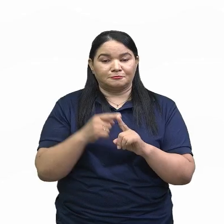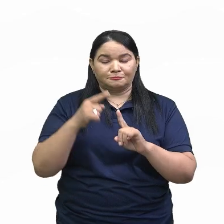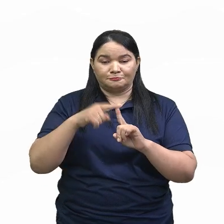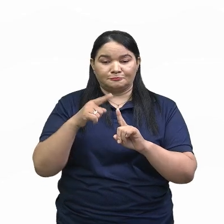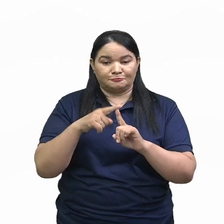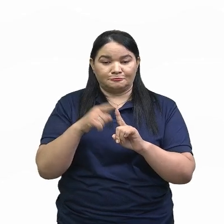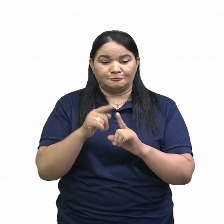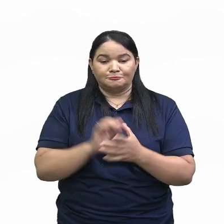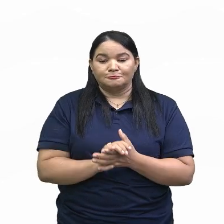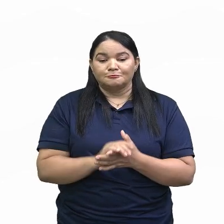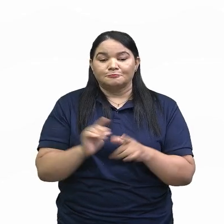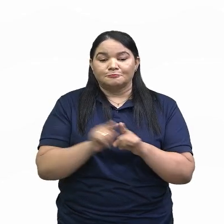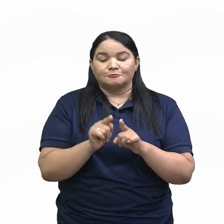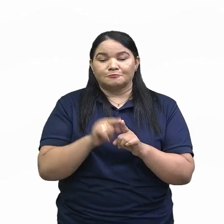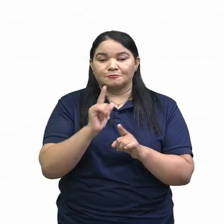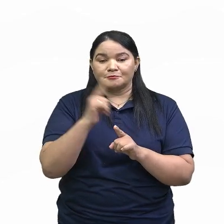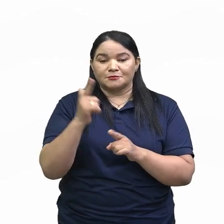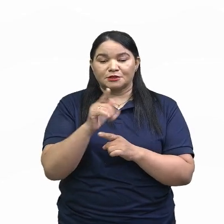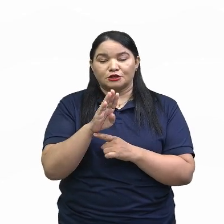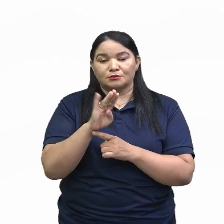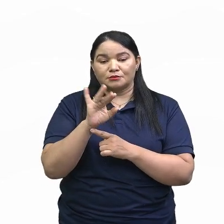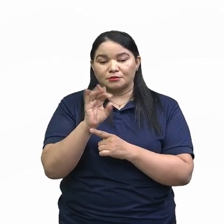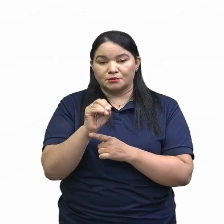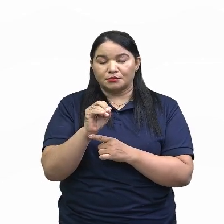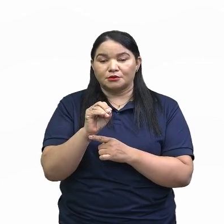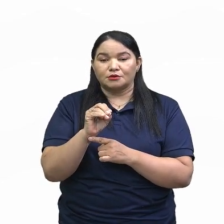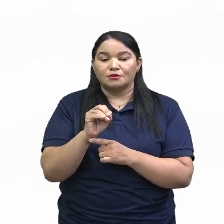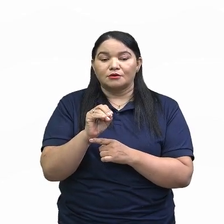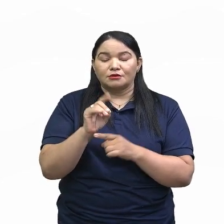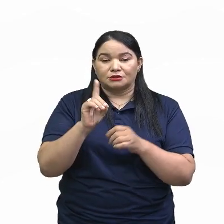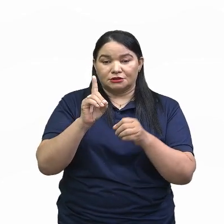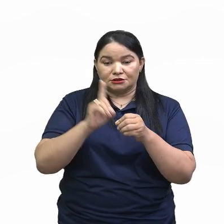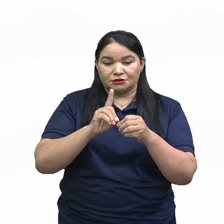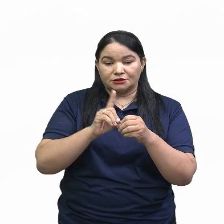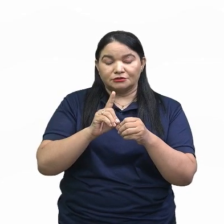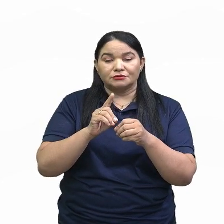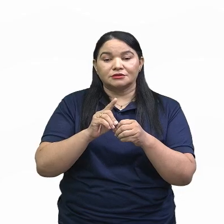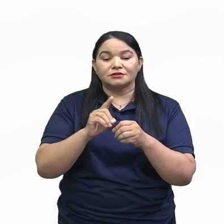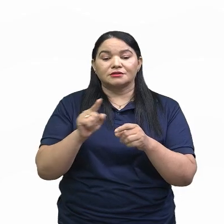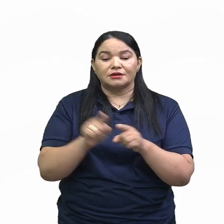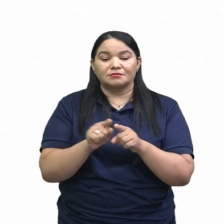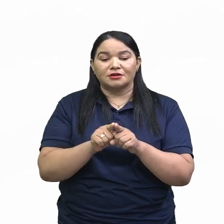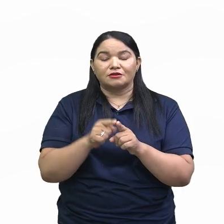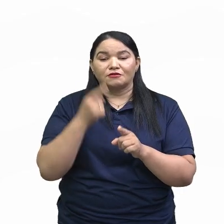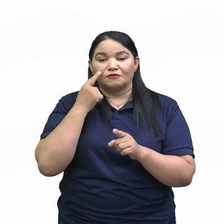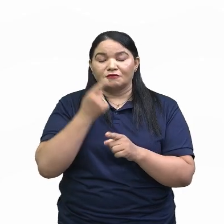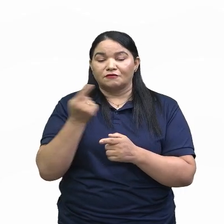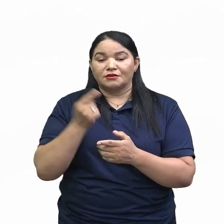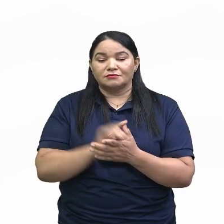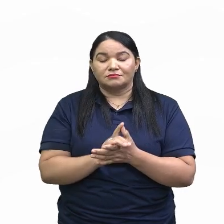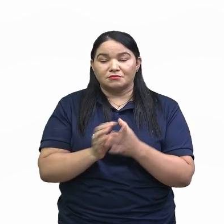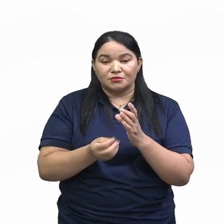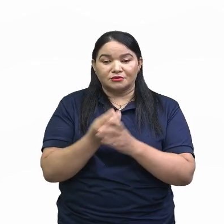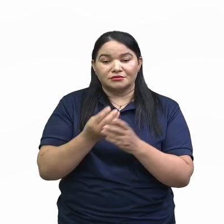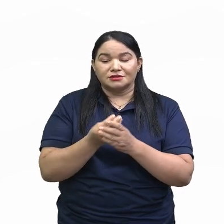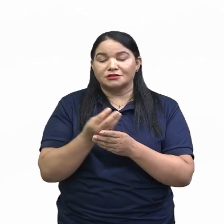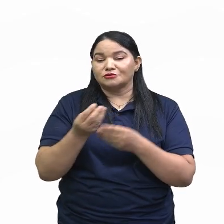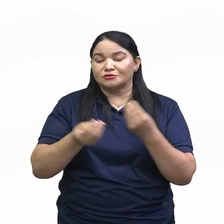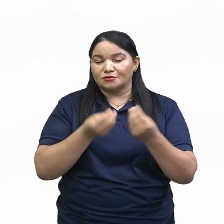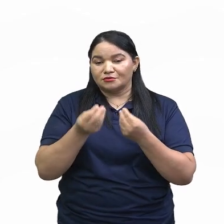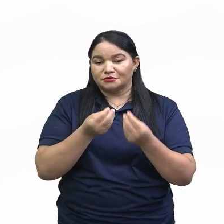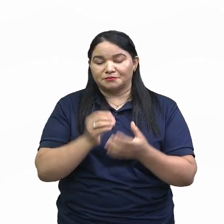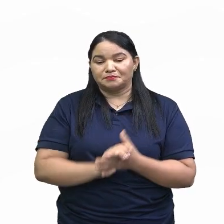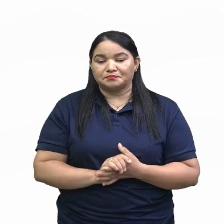fontes. O biodiesel, no caso do biodiesel, vamos observar que ele é produzido